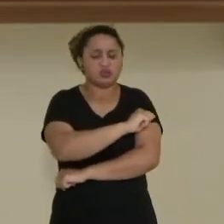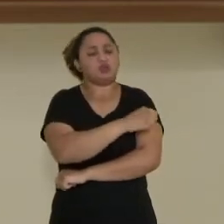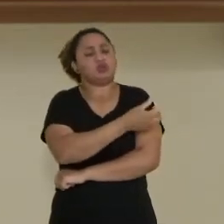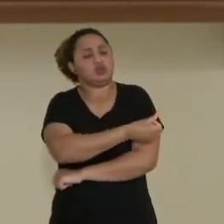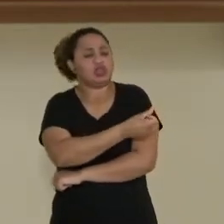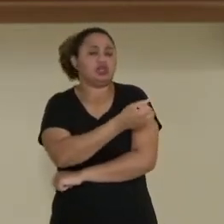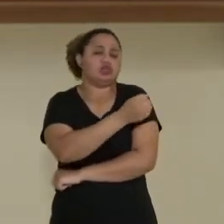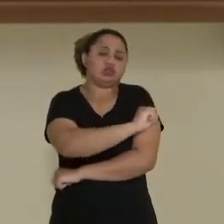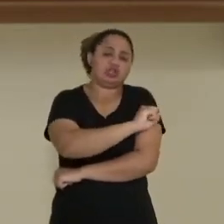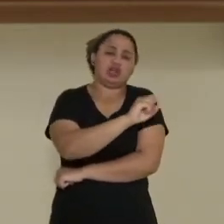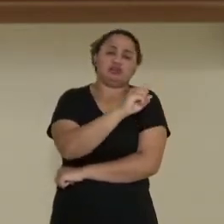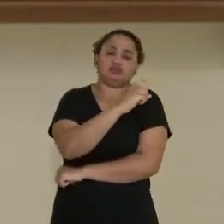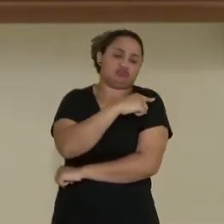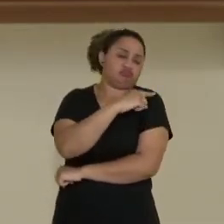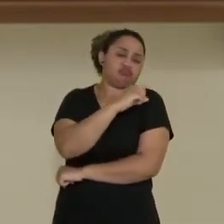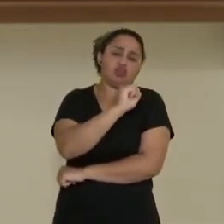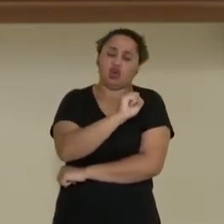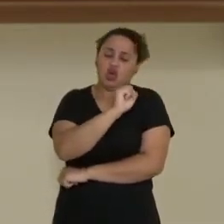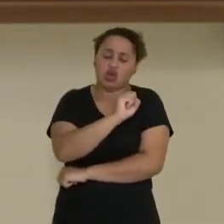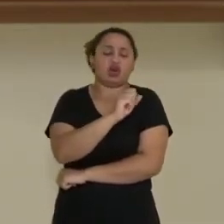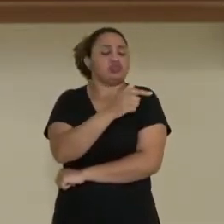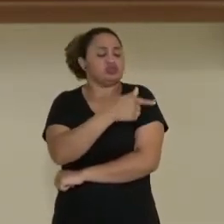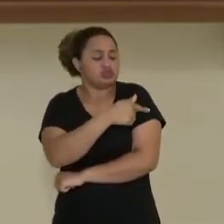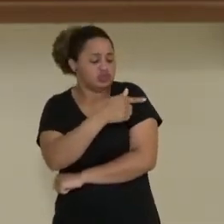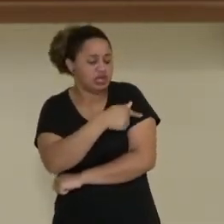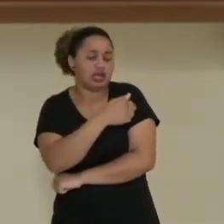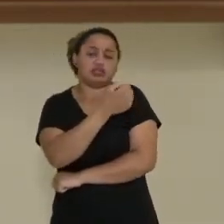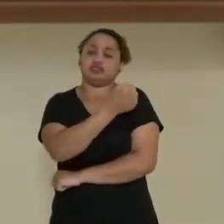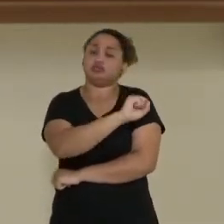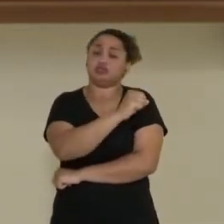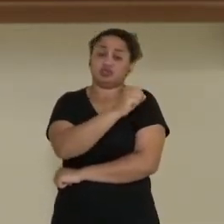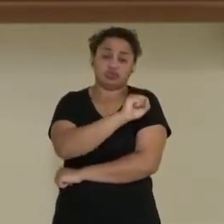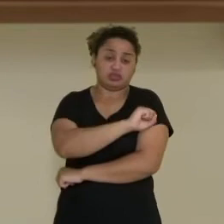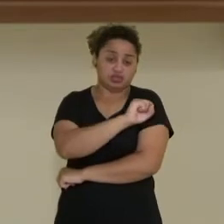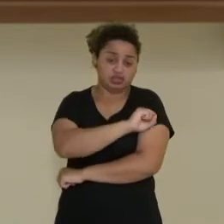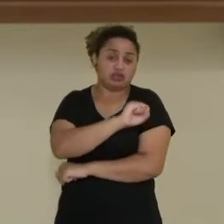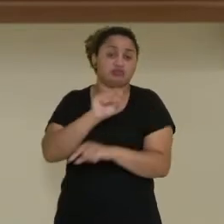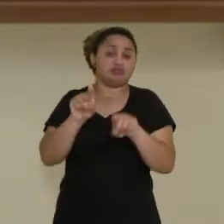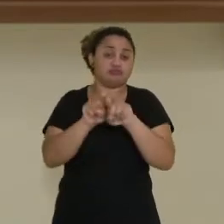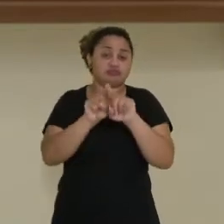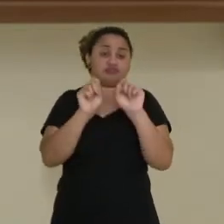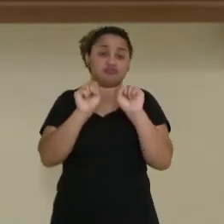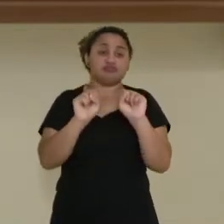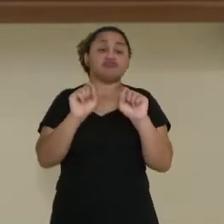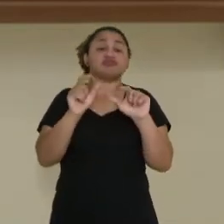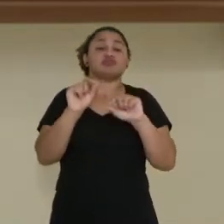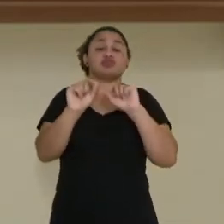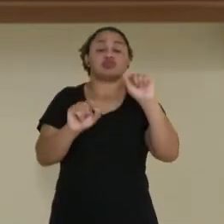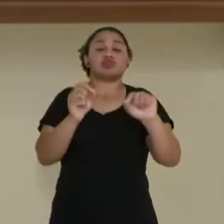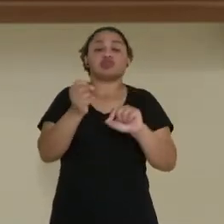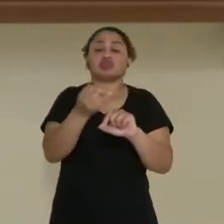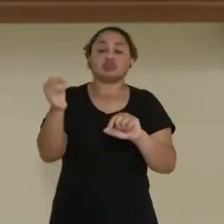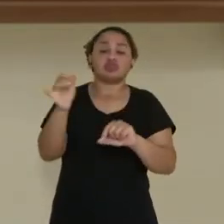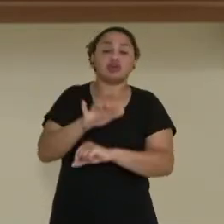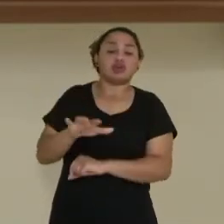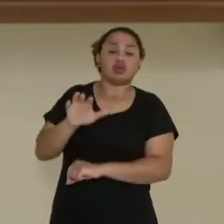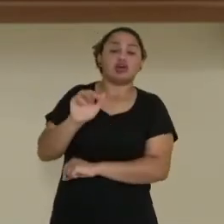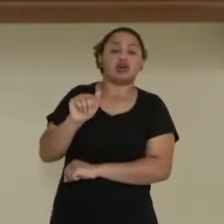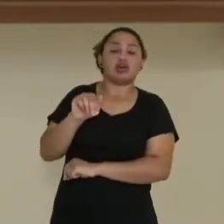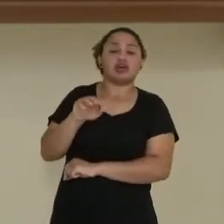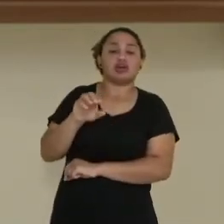série. Poderia ser um aluno do 7º, do 8º, tá? Então, o espaço amostral são todas